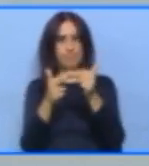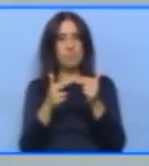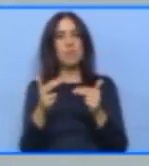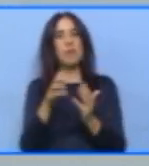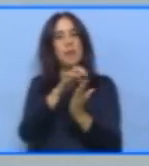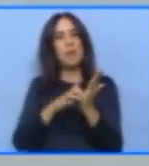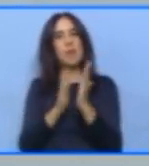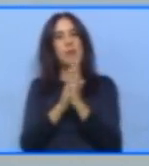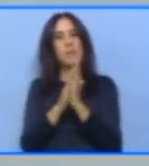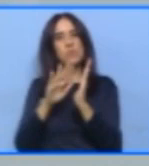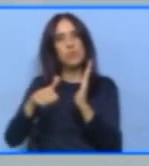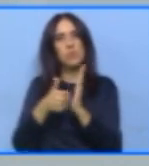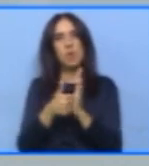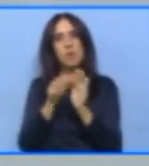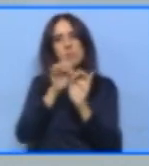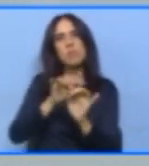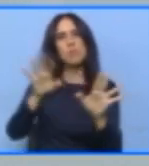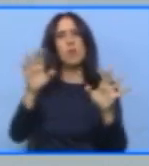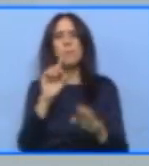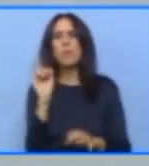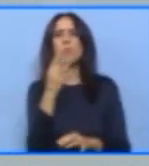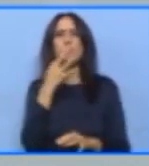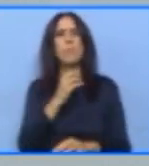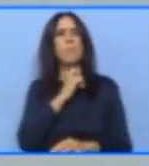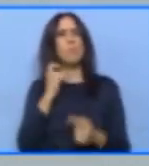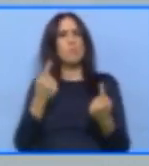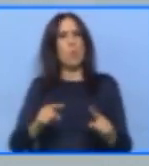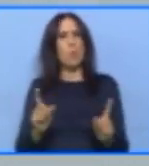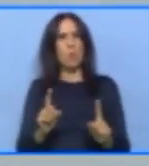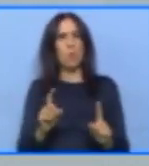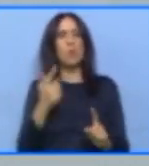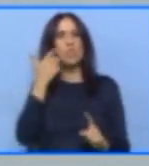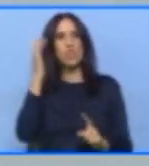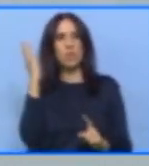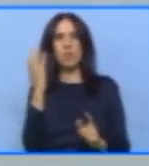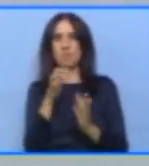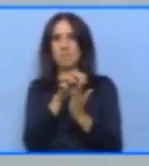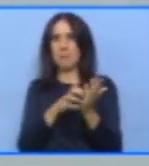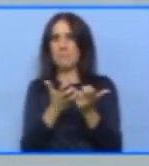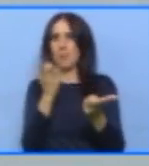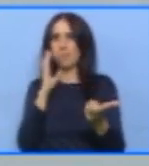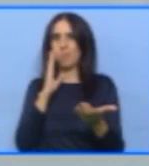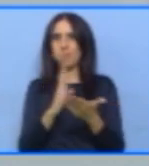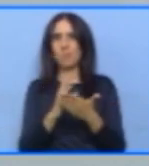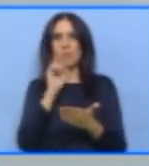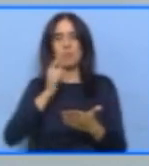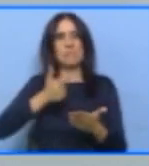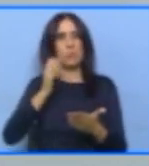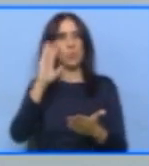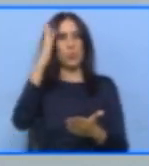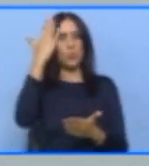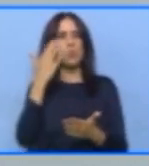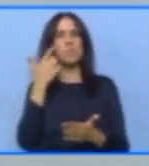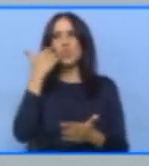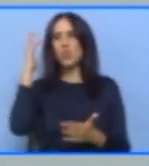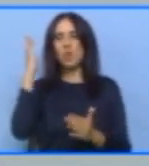Evangelho. Mas todos, não só os padres, e deixemos para trás, e este é o sublinhado final muito importante, deixemos para